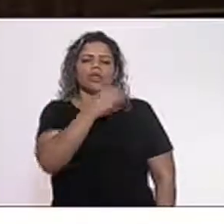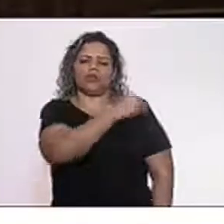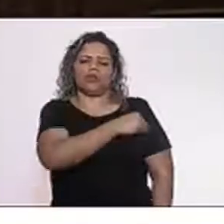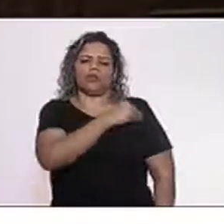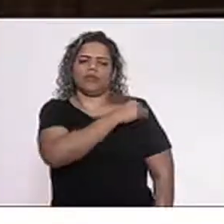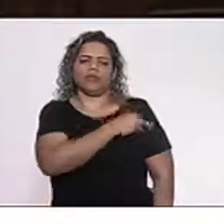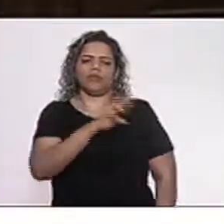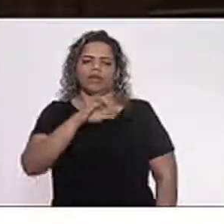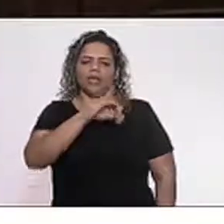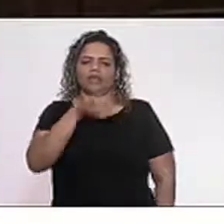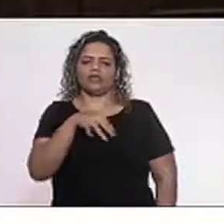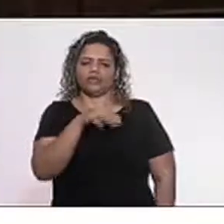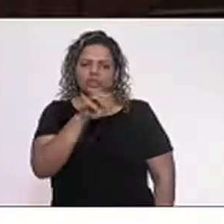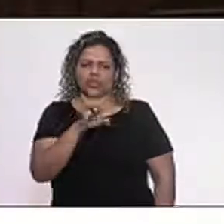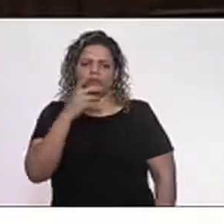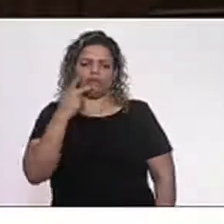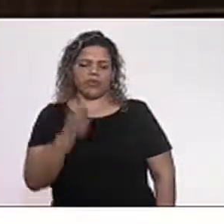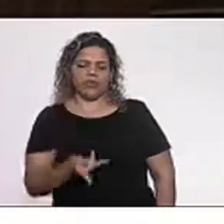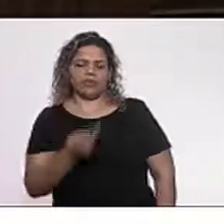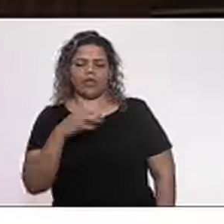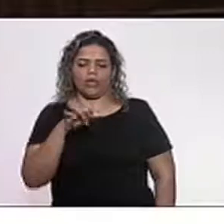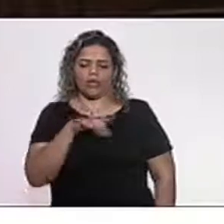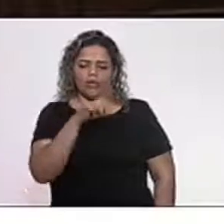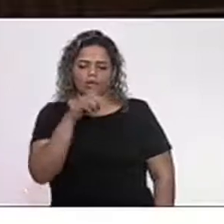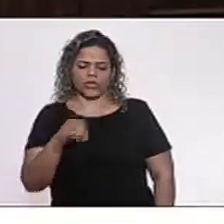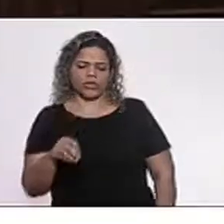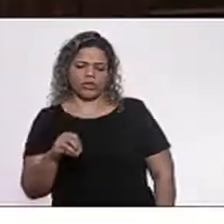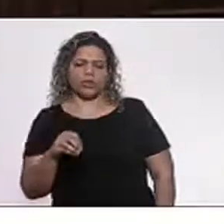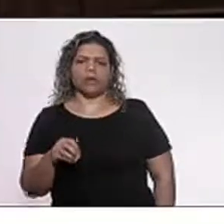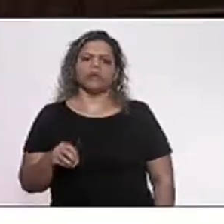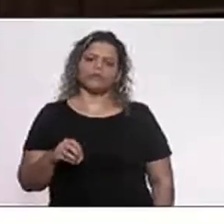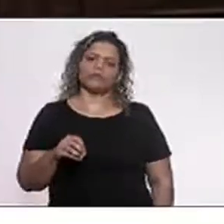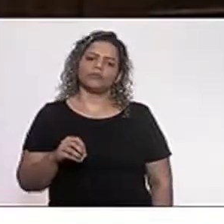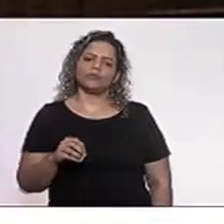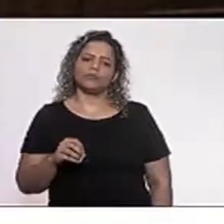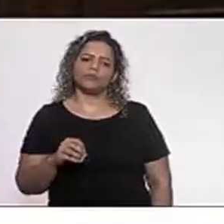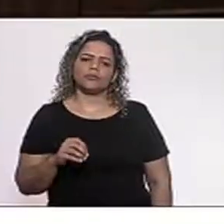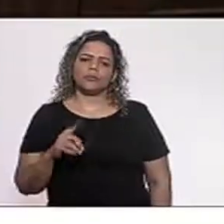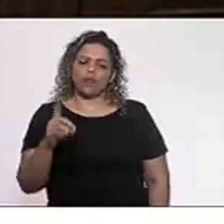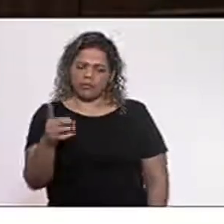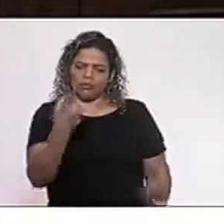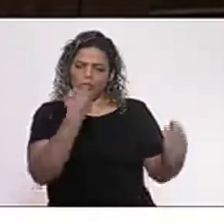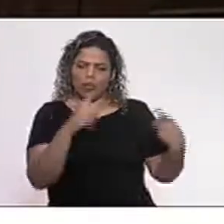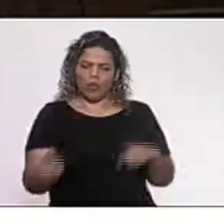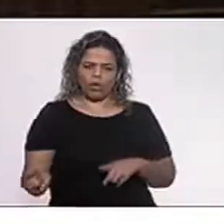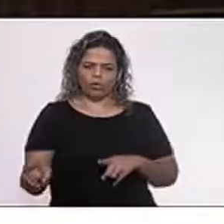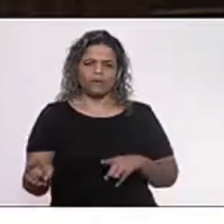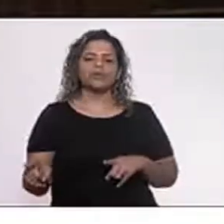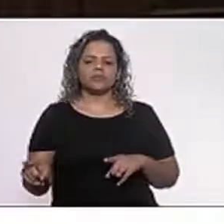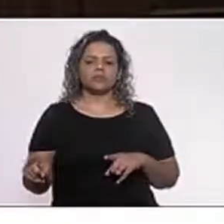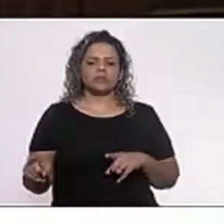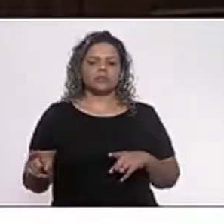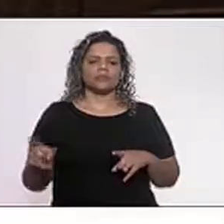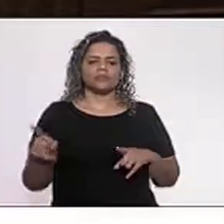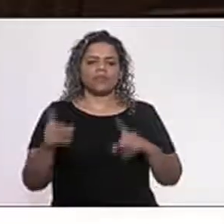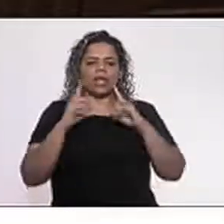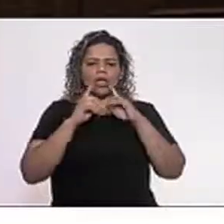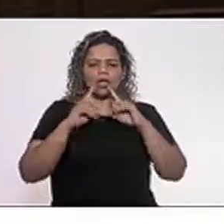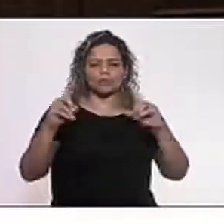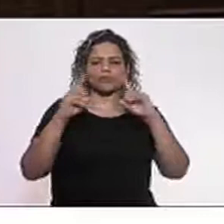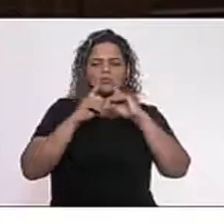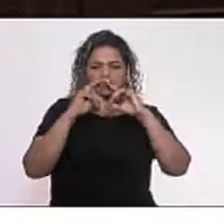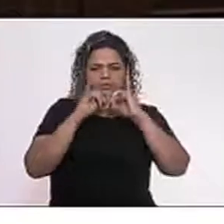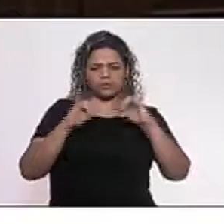ainda durante a ordem do dia, moção que repudia as